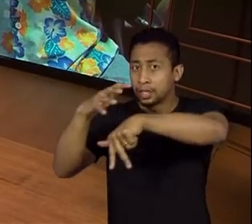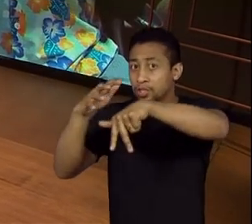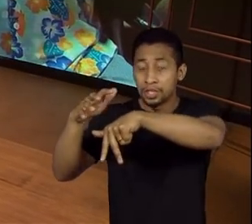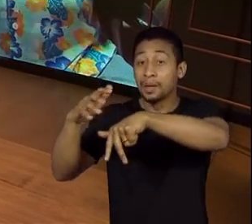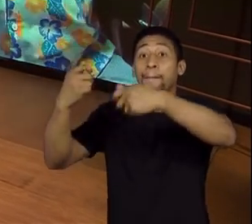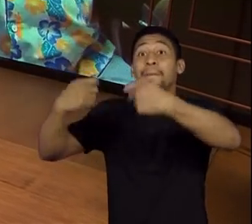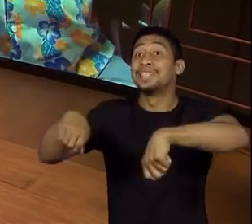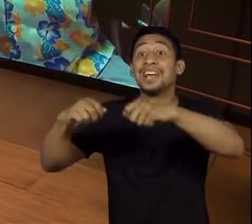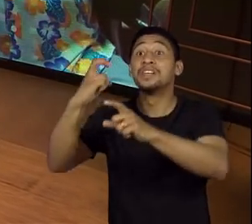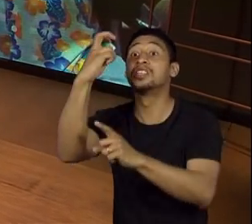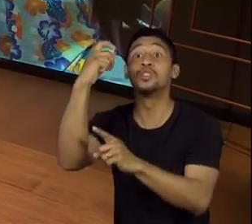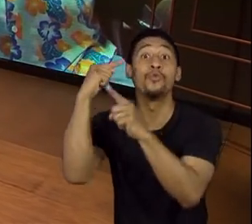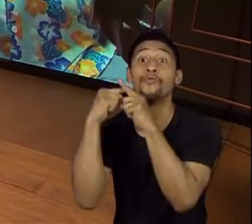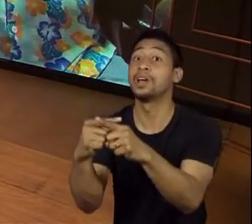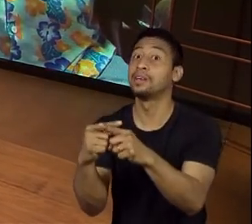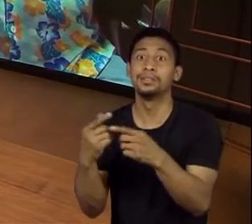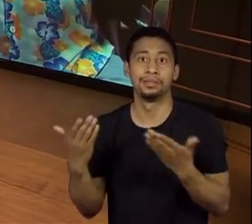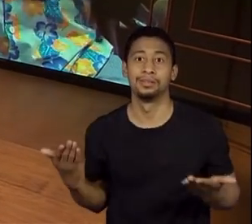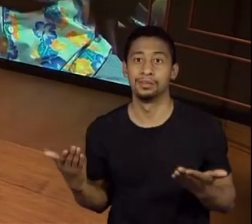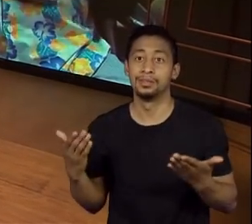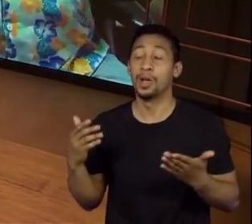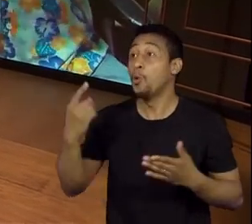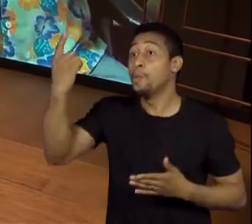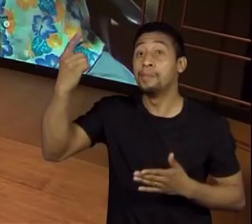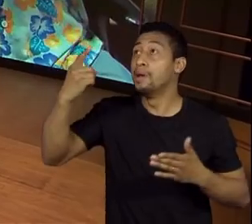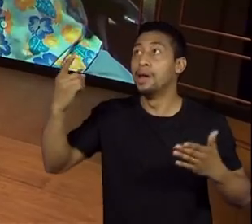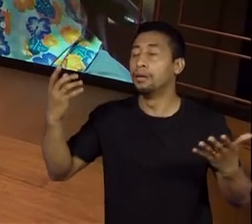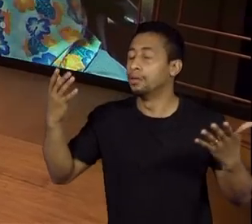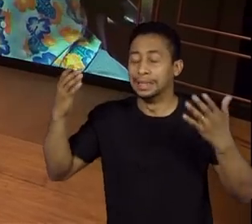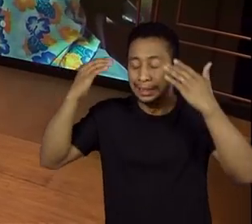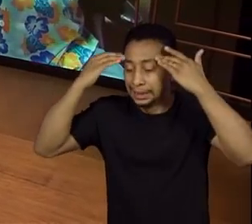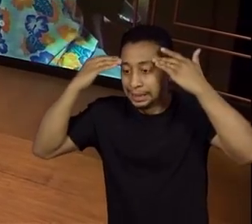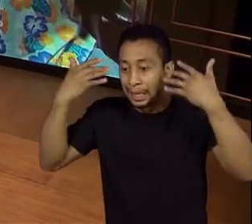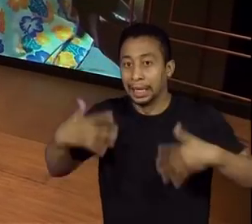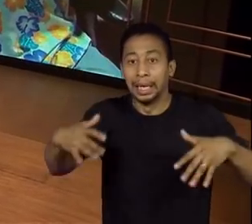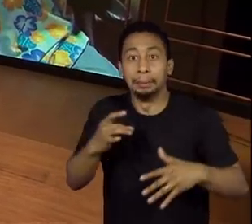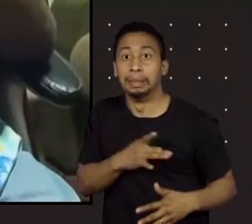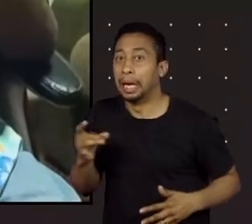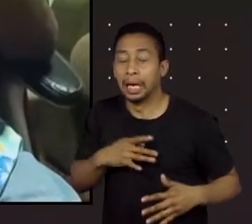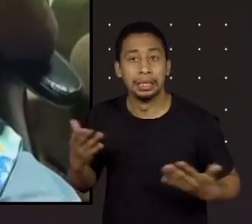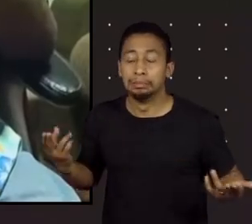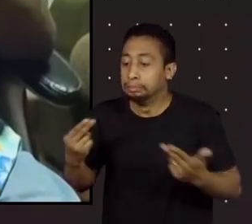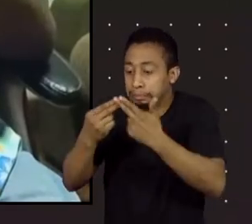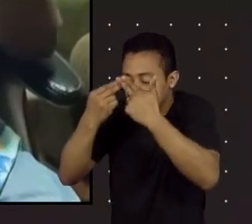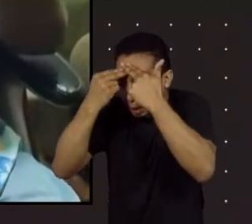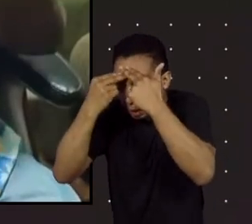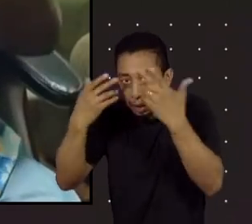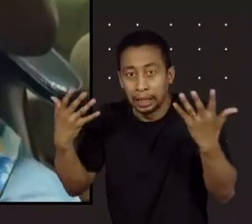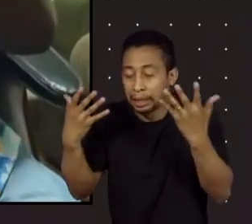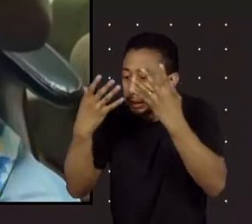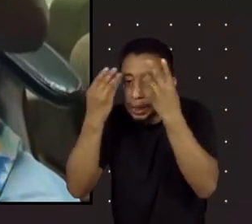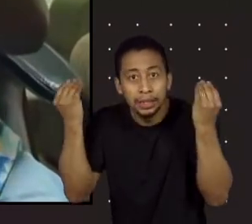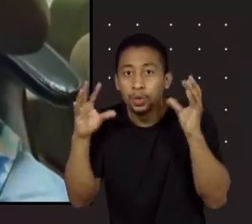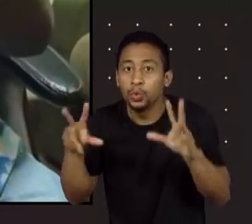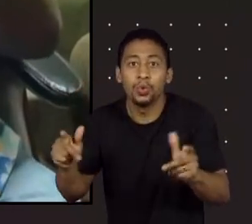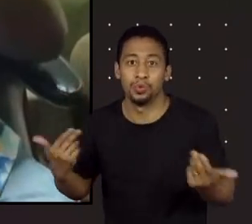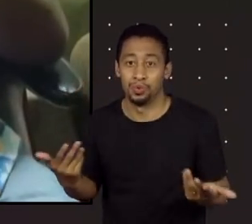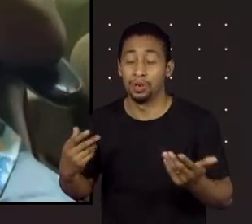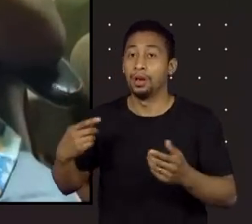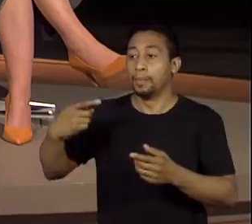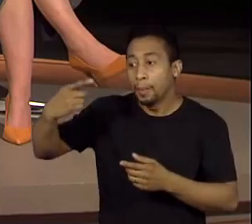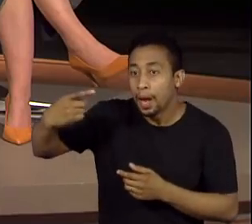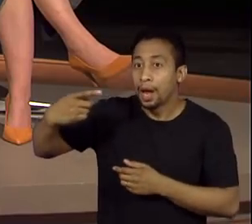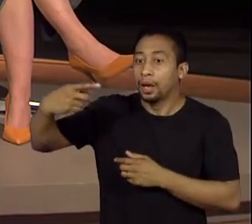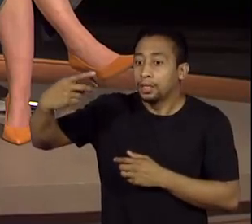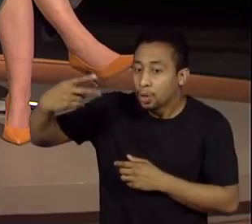Então, os primeiros saltos a gente não lembra nunca, porque vai no embalo, né? Você só começa com o conhecimento a partir do 3º, 4º